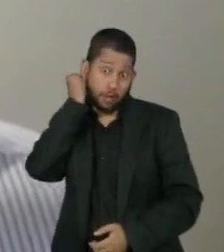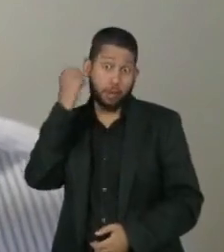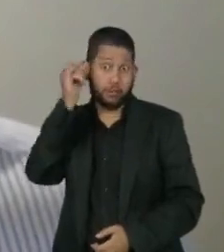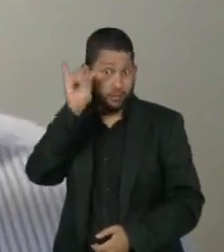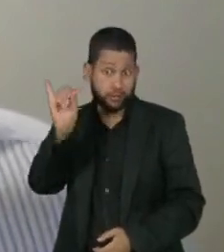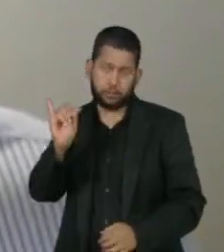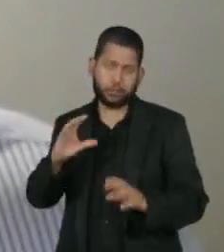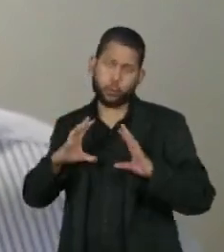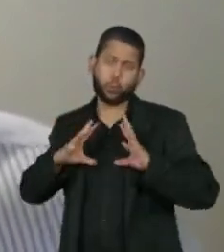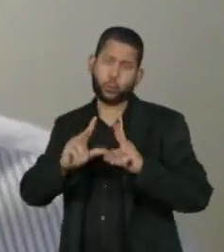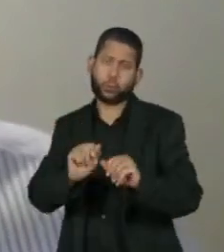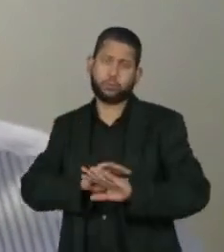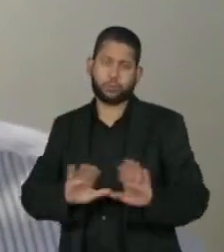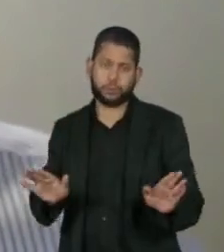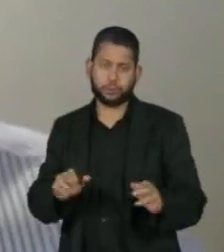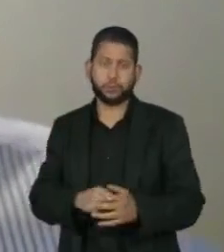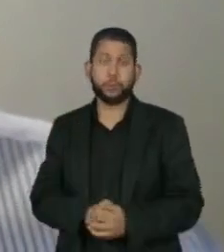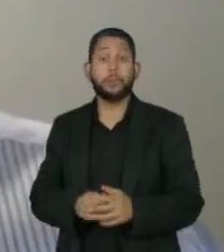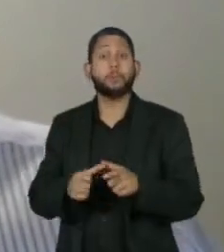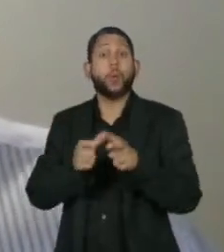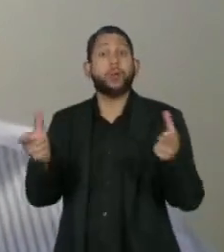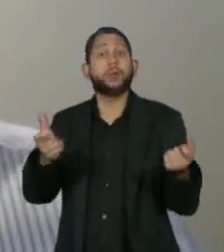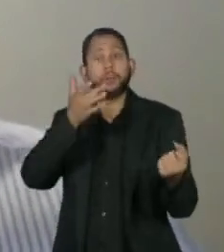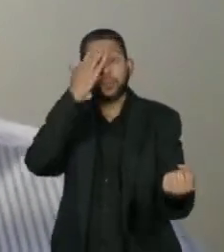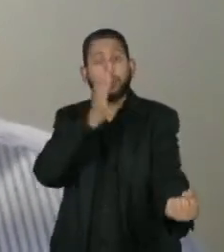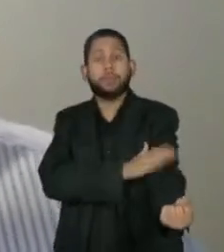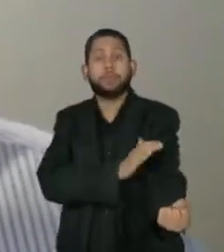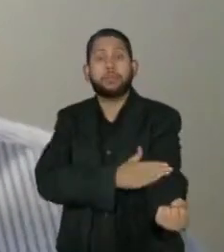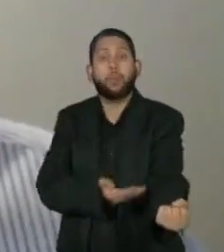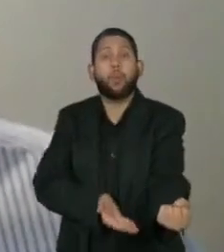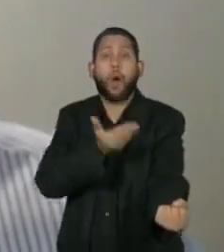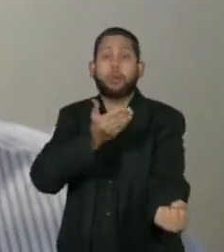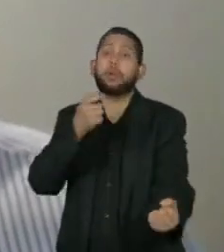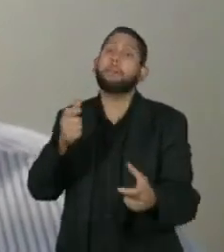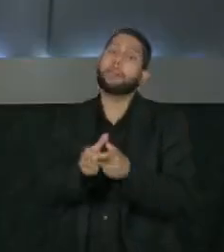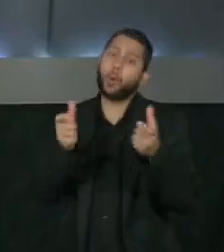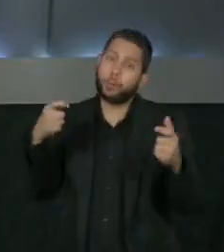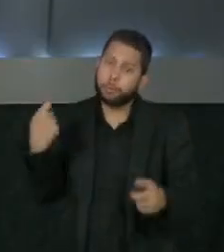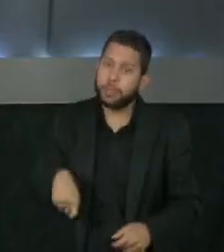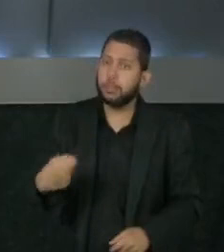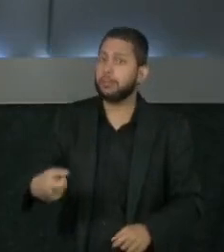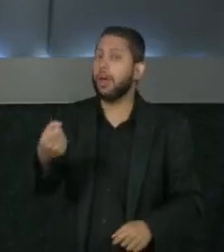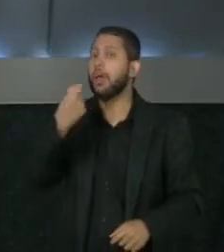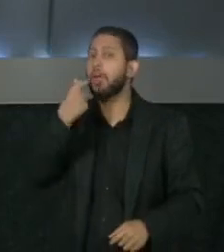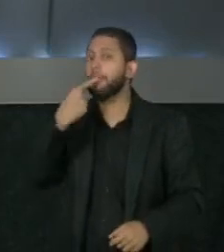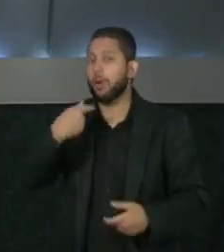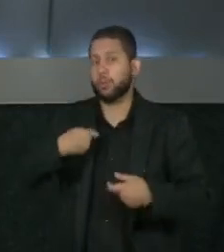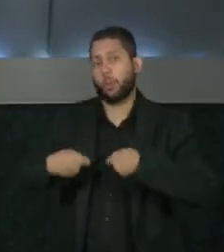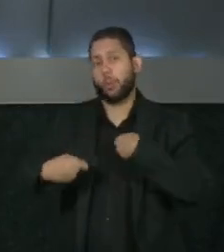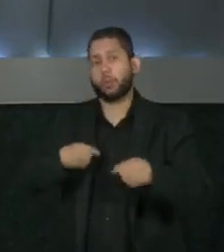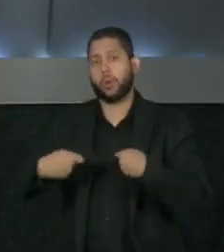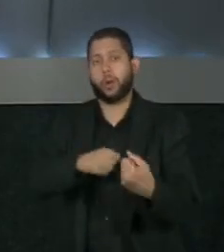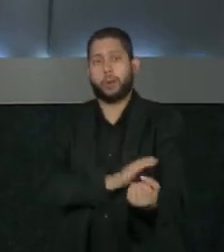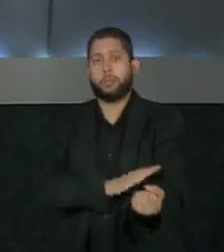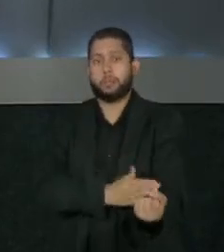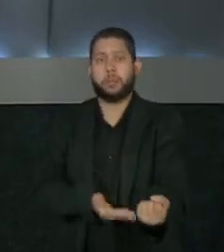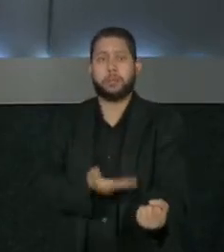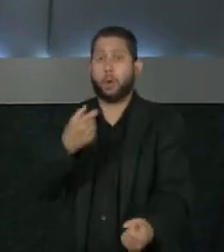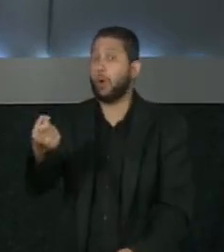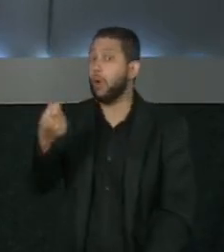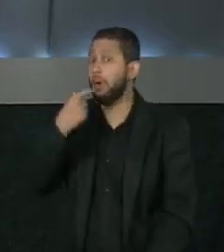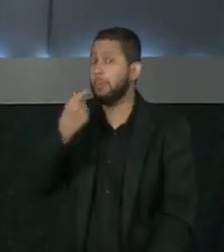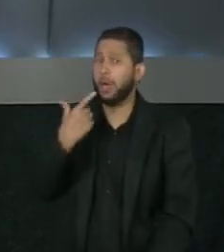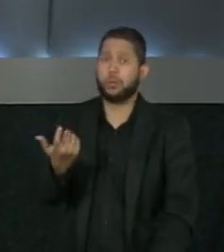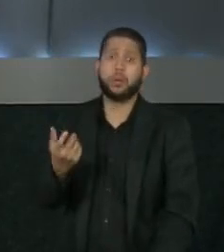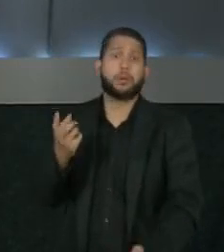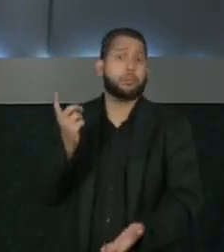todos. A grande maioria dos hipertensos vão precisar de medicação para o seu controle da pressão e é um medicamento que